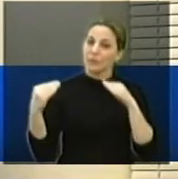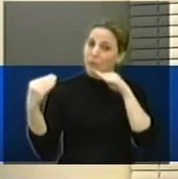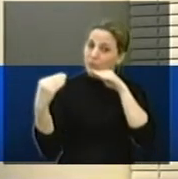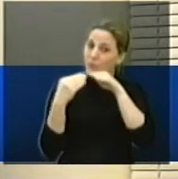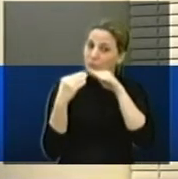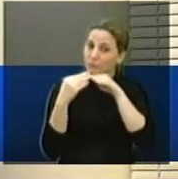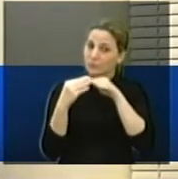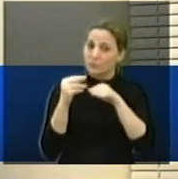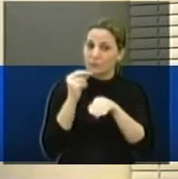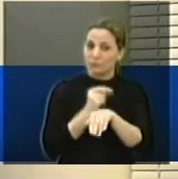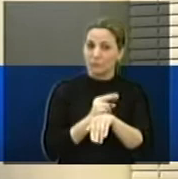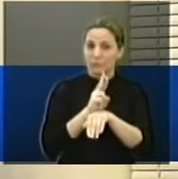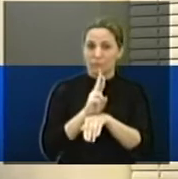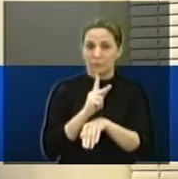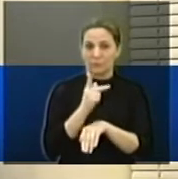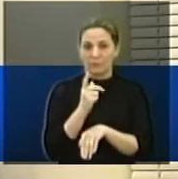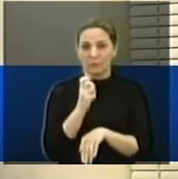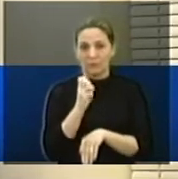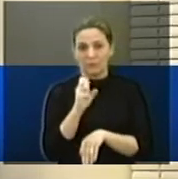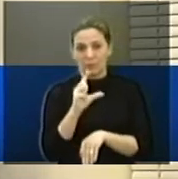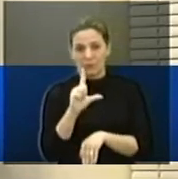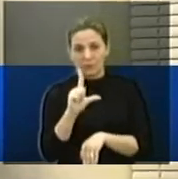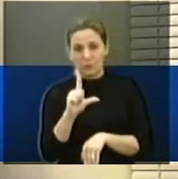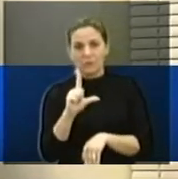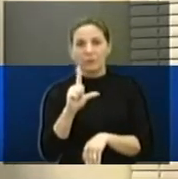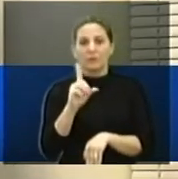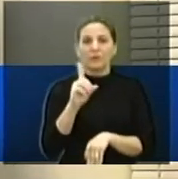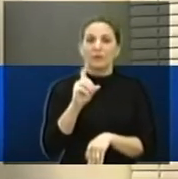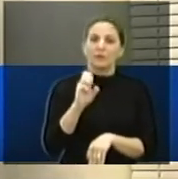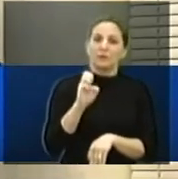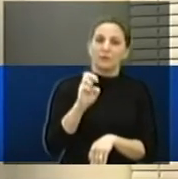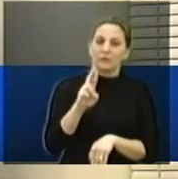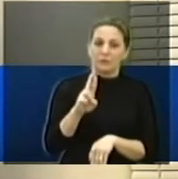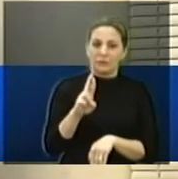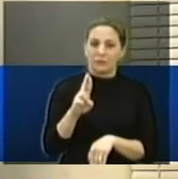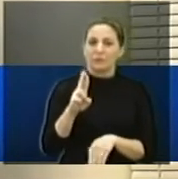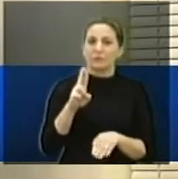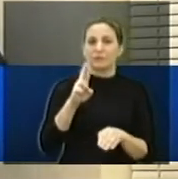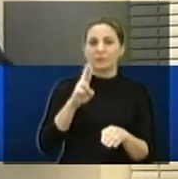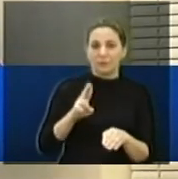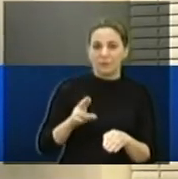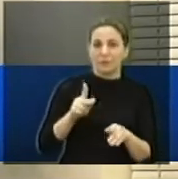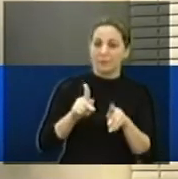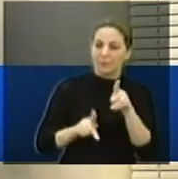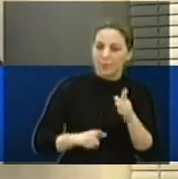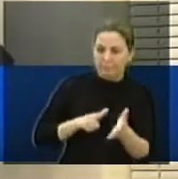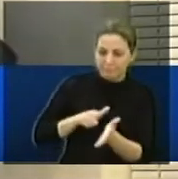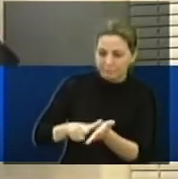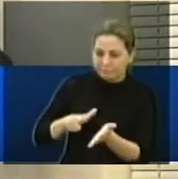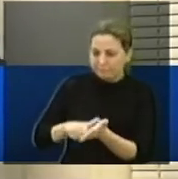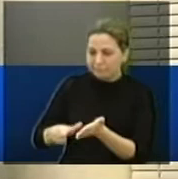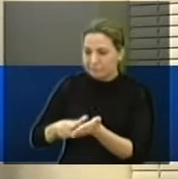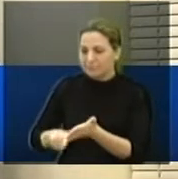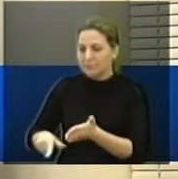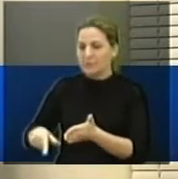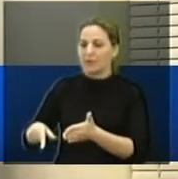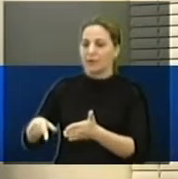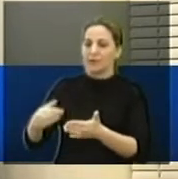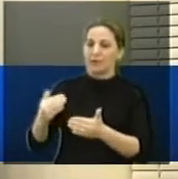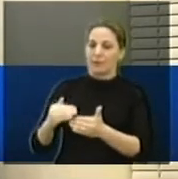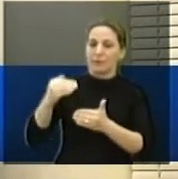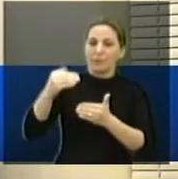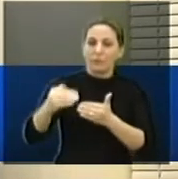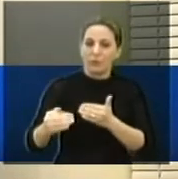o doutor hélder que não adianta a população daqueles bairros limparem seus quintais limpar a casa fazer a sua